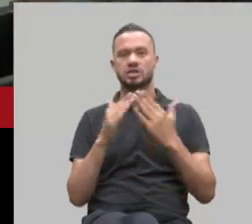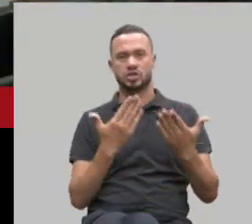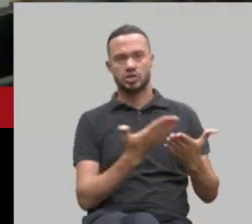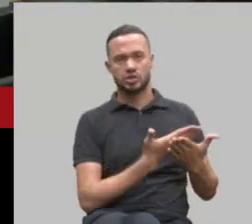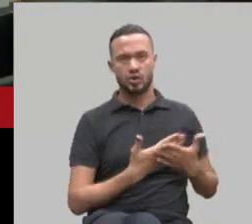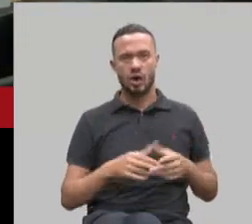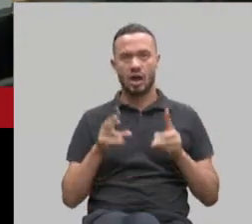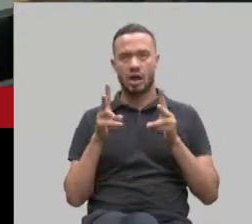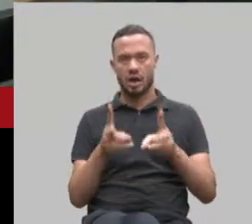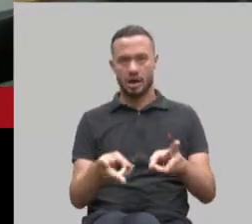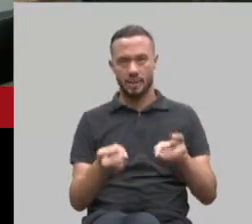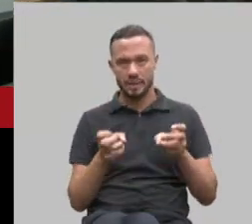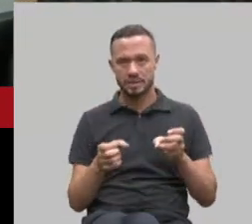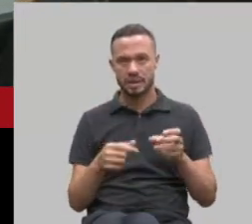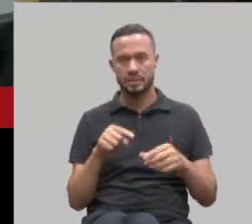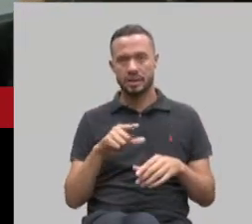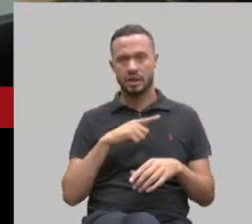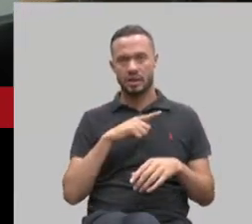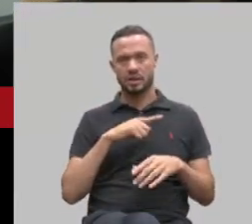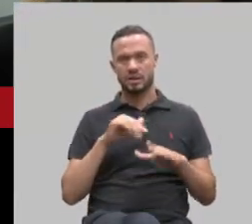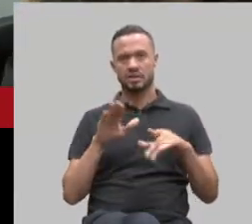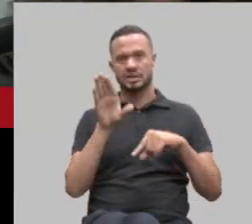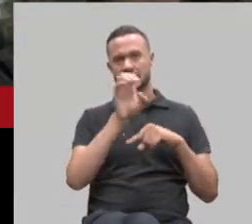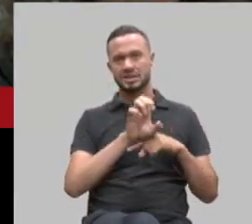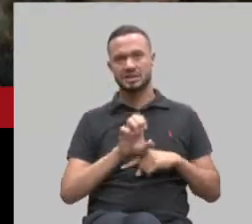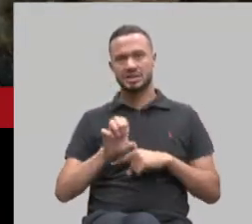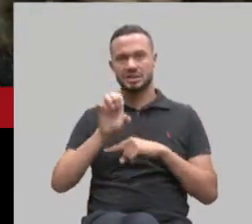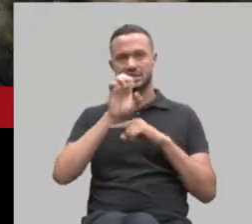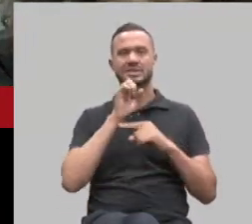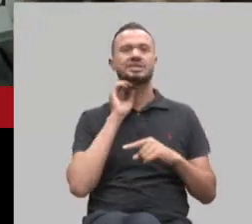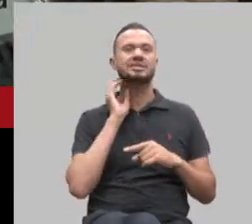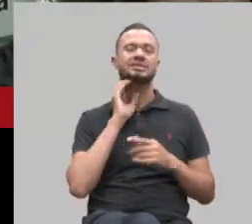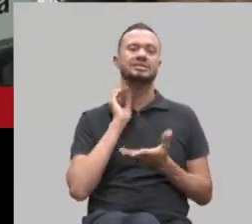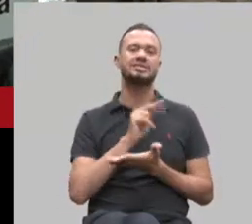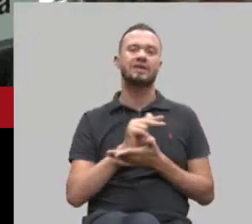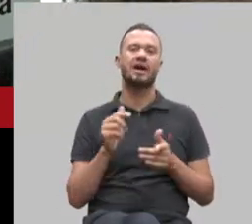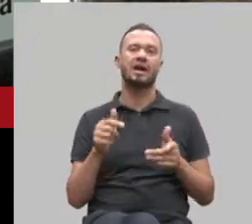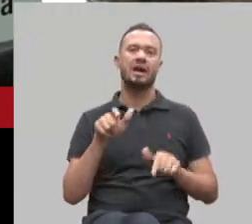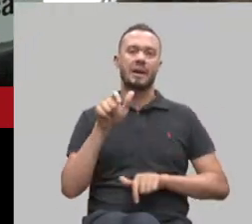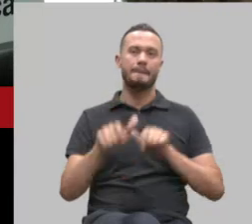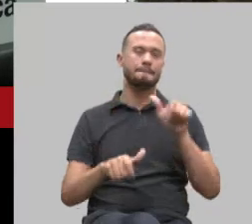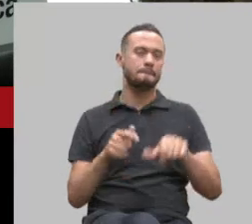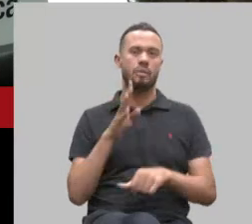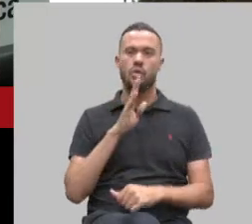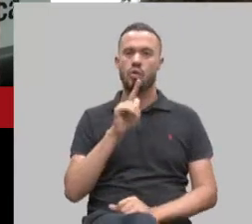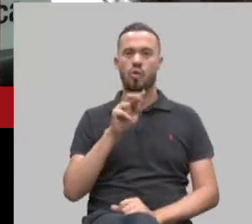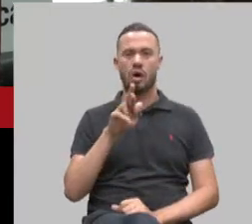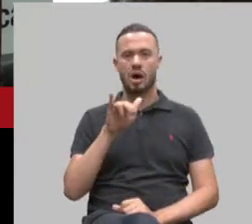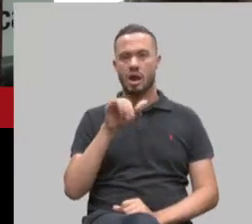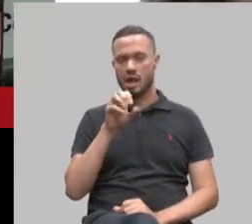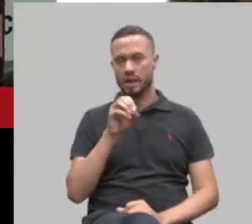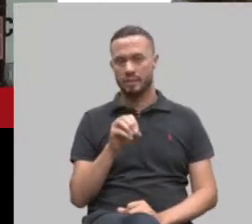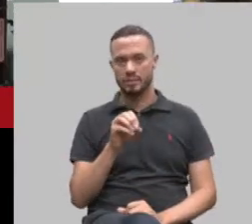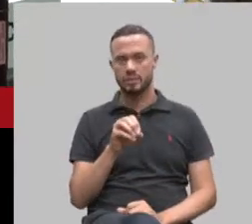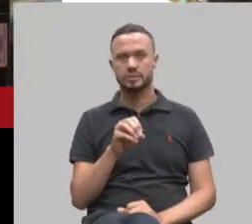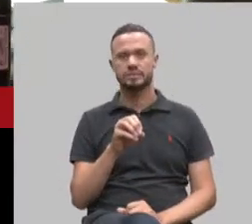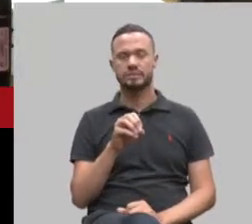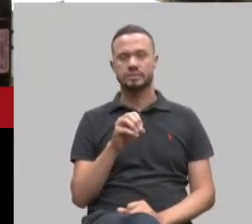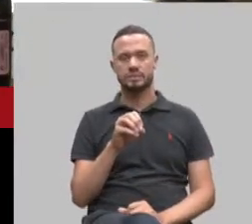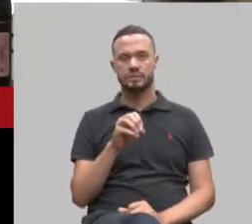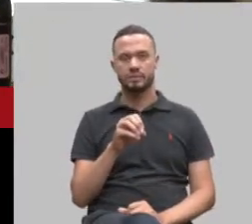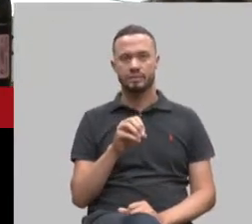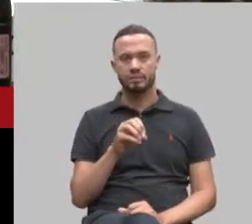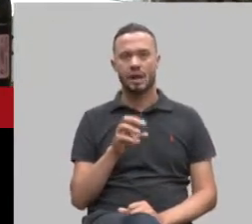que existe em nosso estado uma grande parte de jovens que desconhecem o grêmio estudantil e a saber o grêmio estudantil é a